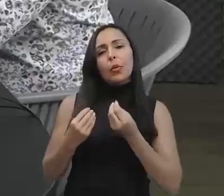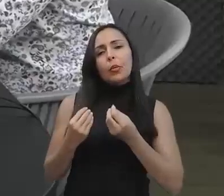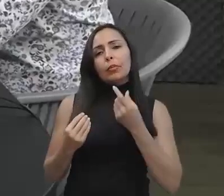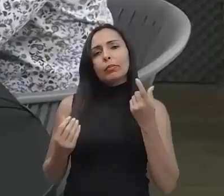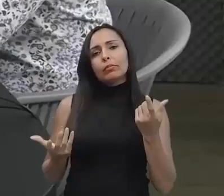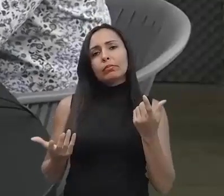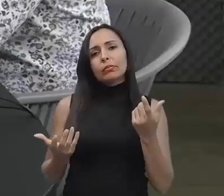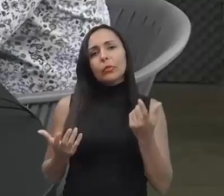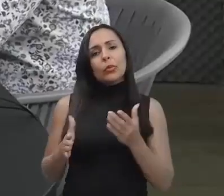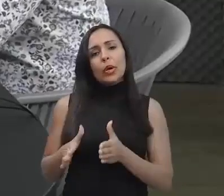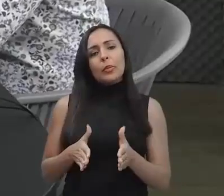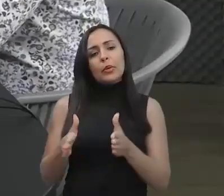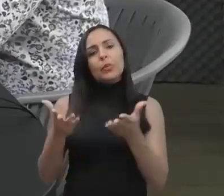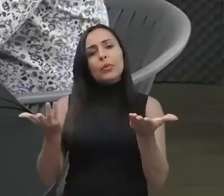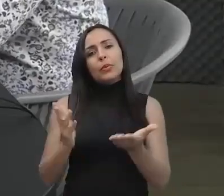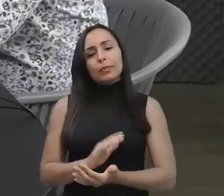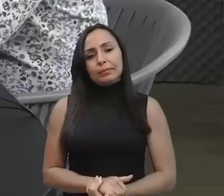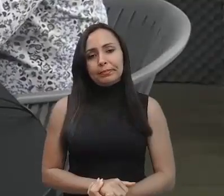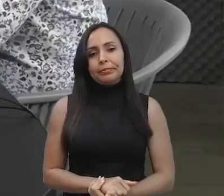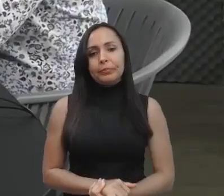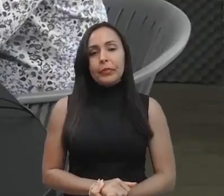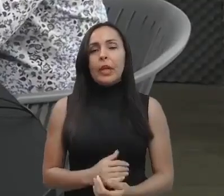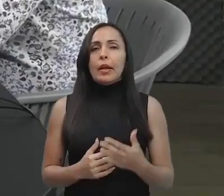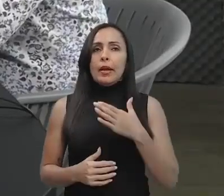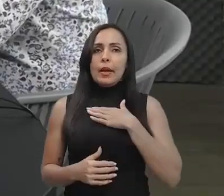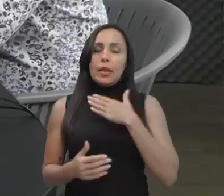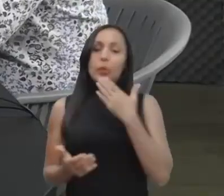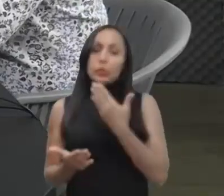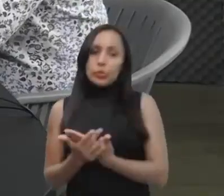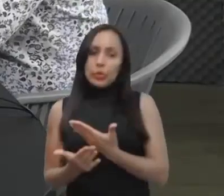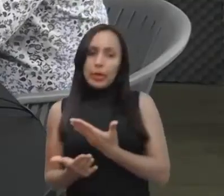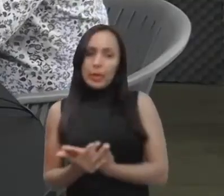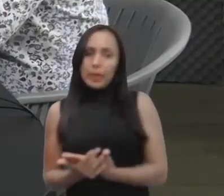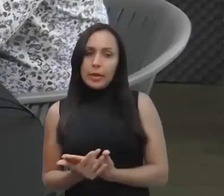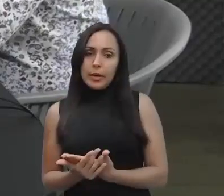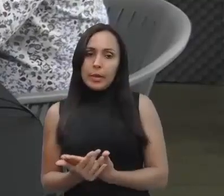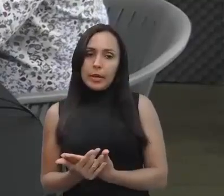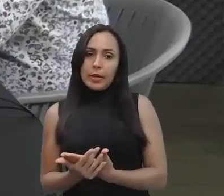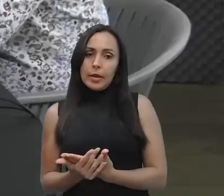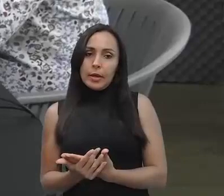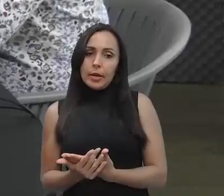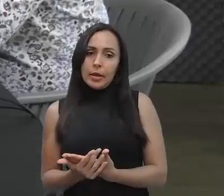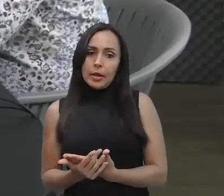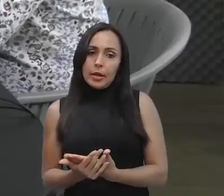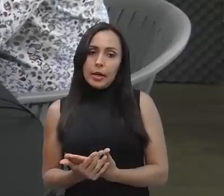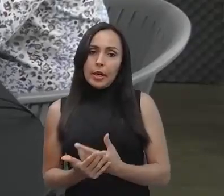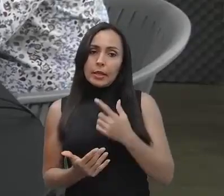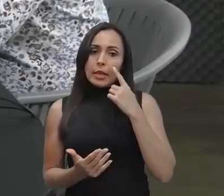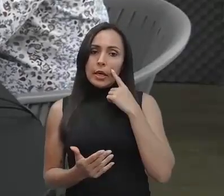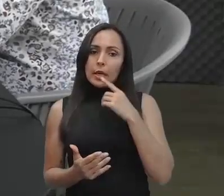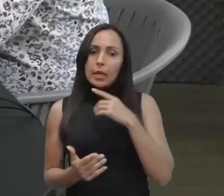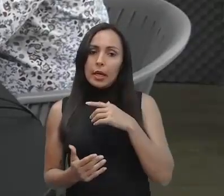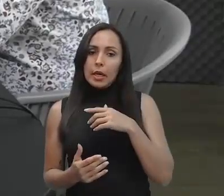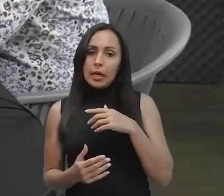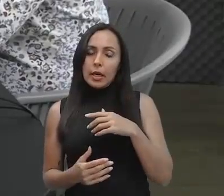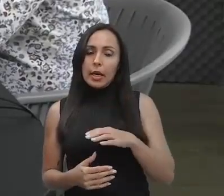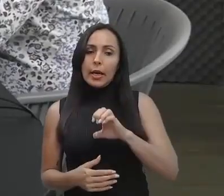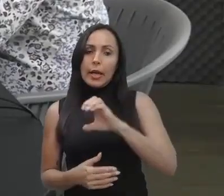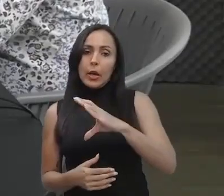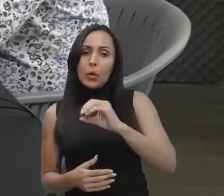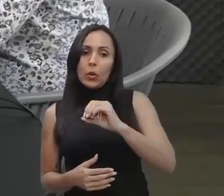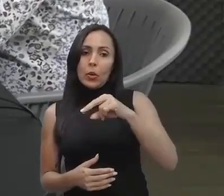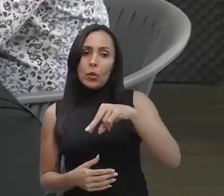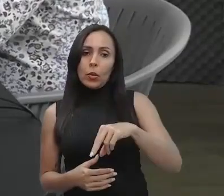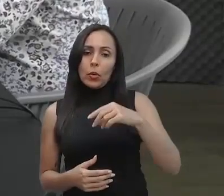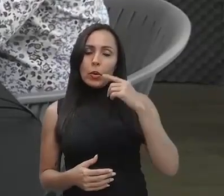caminhar então eu estudei na Escola Professor Olívio Montenegro que era epon na época hoje ela era in